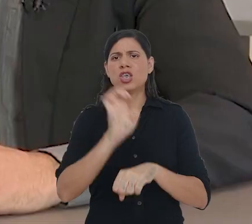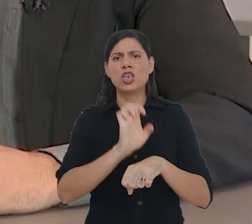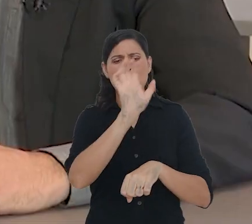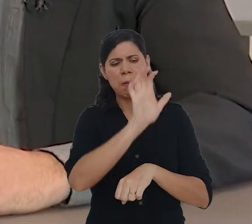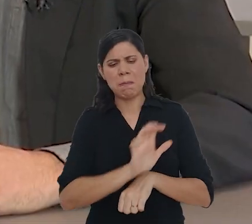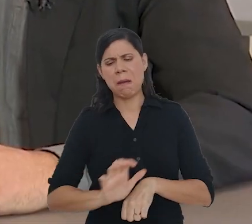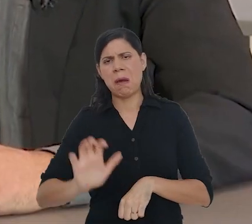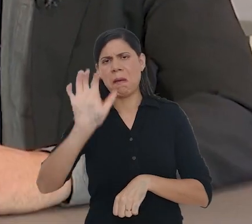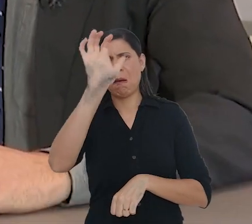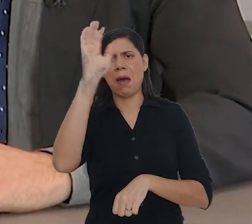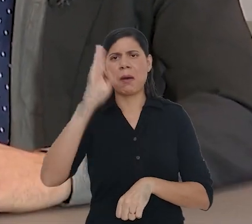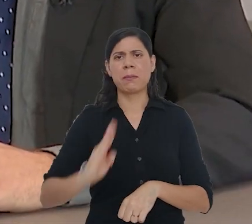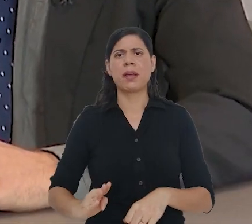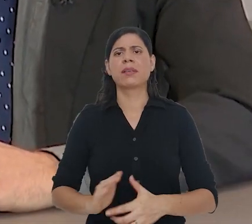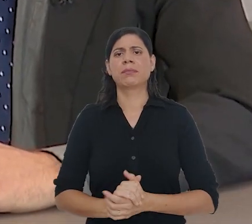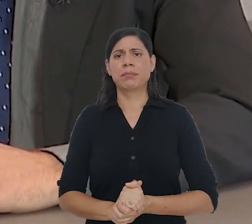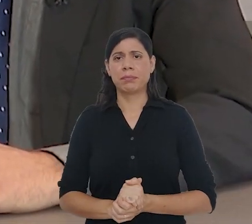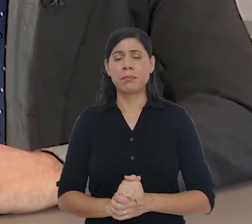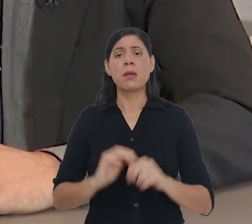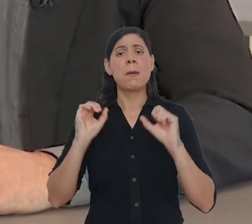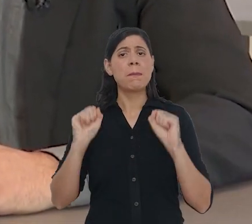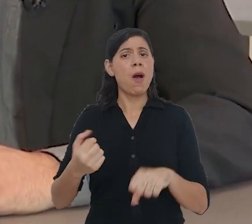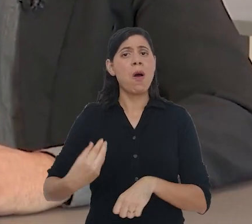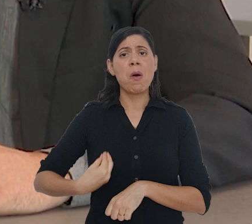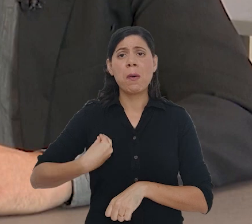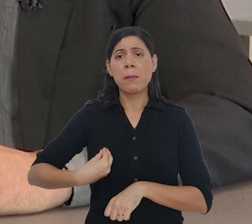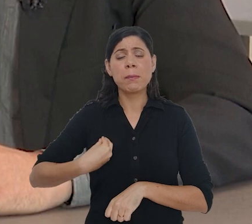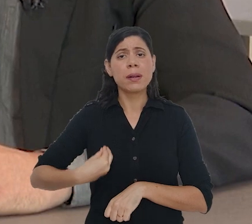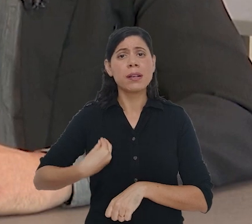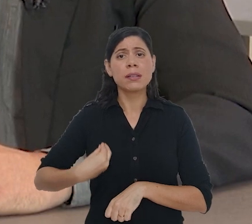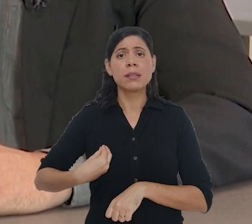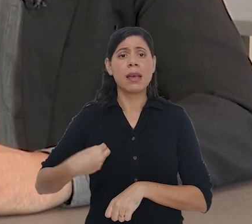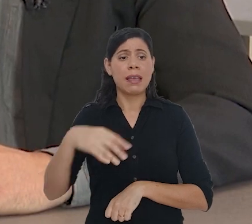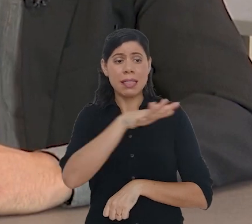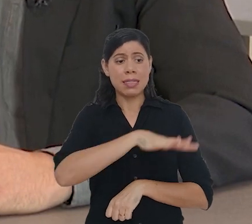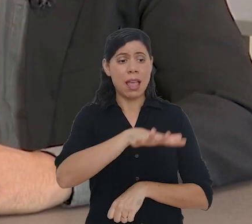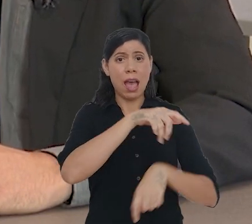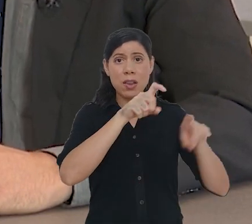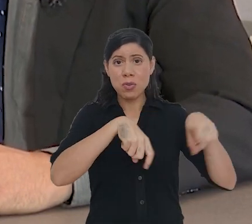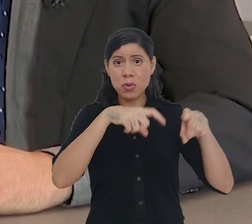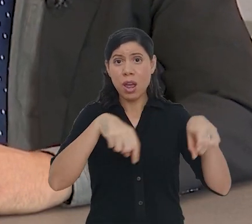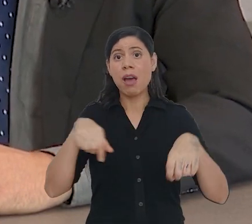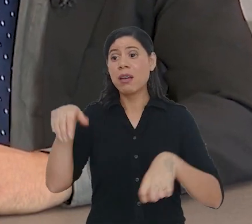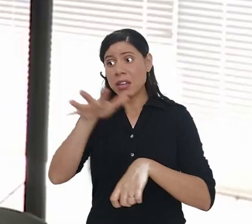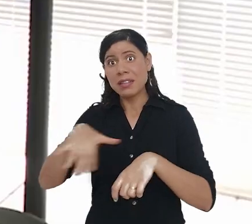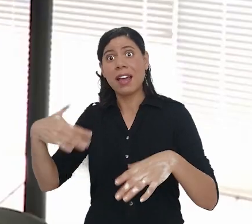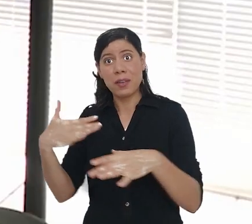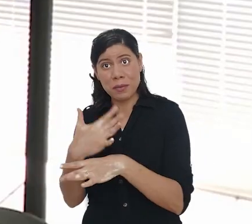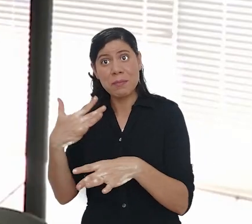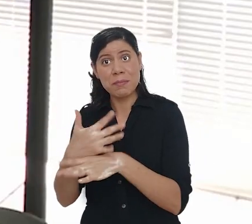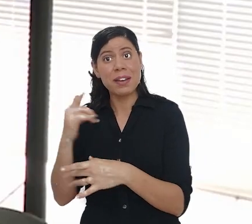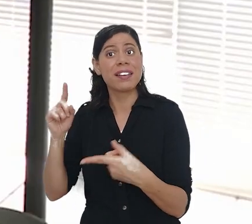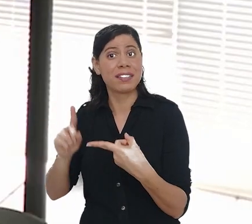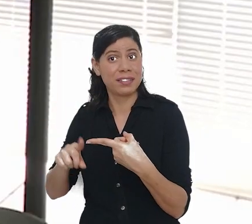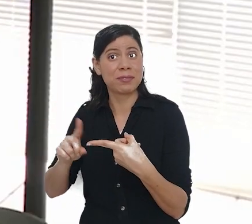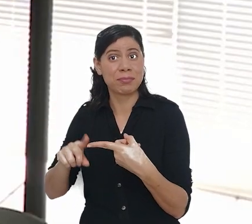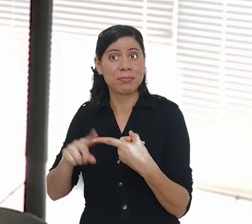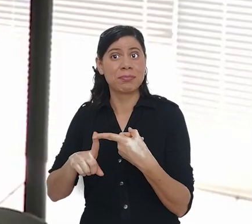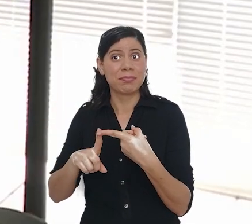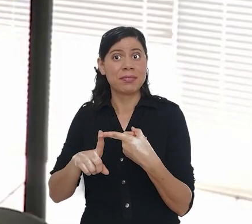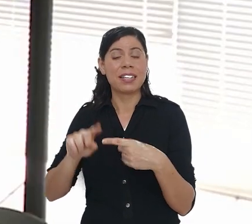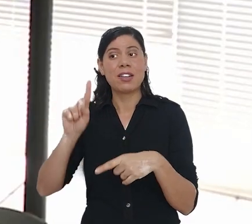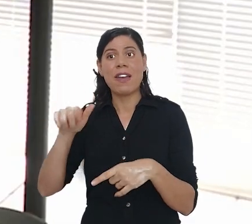né? E ele pode estar presente tanto no meio rural quanto no meio urbano. Então,